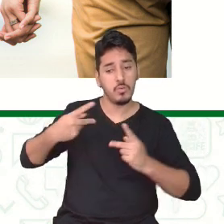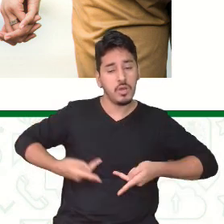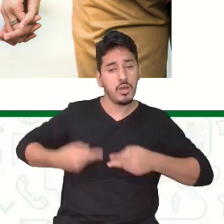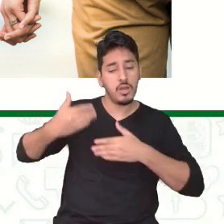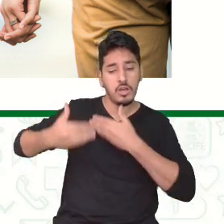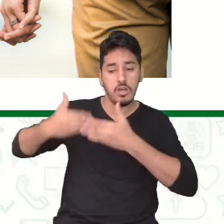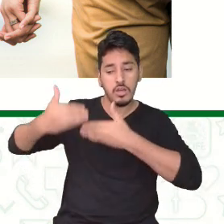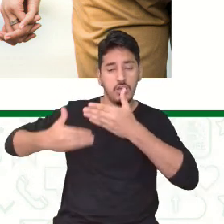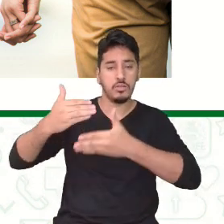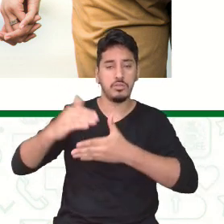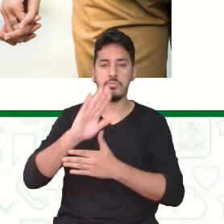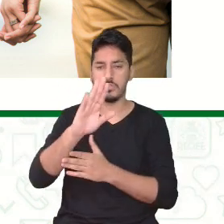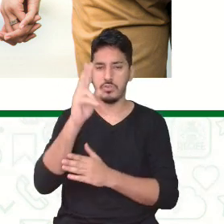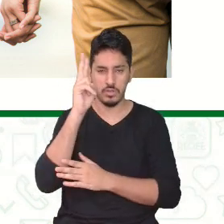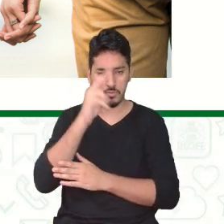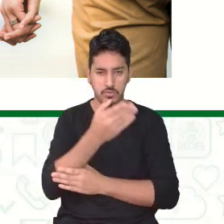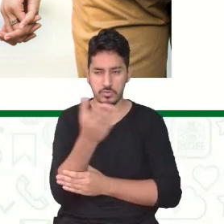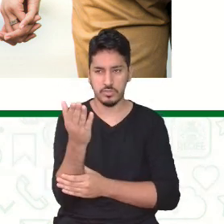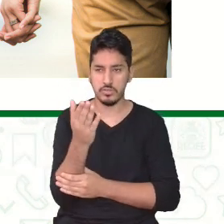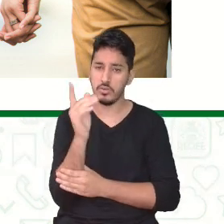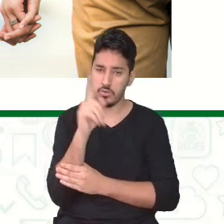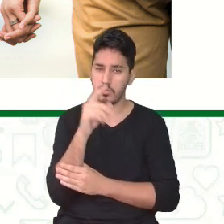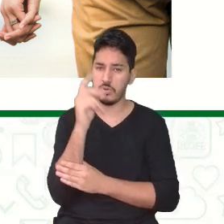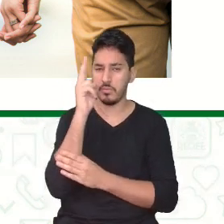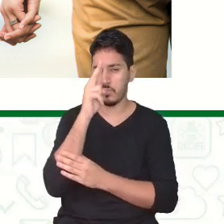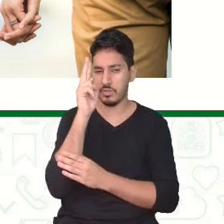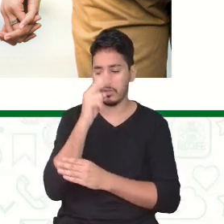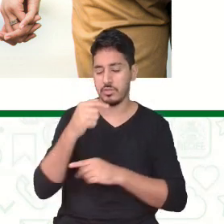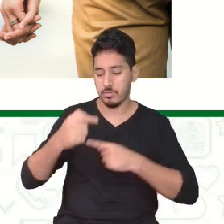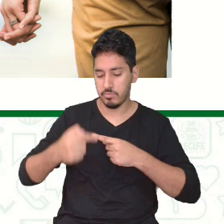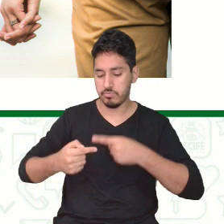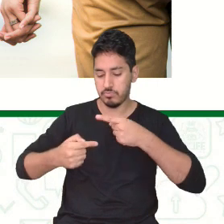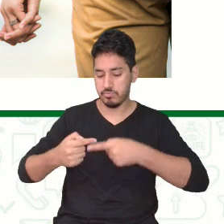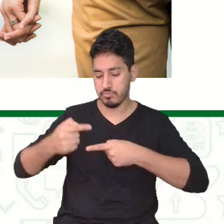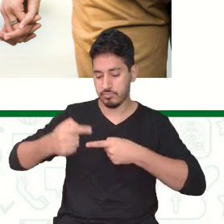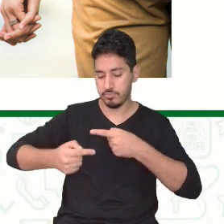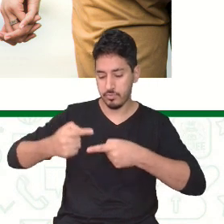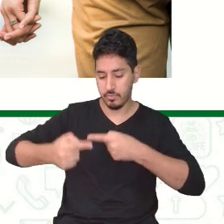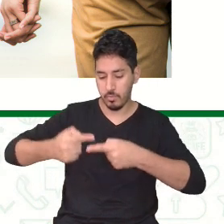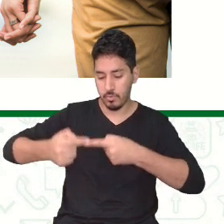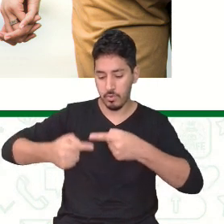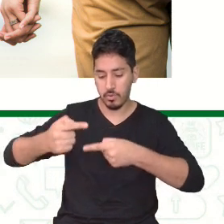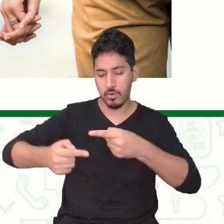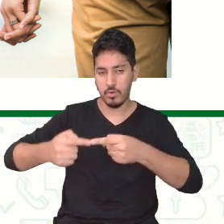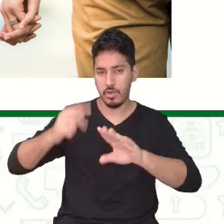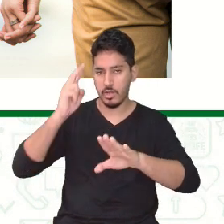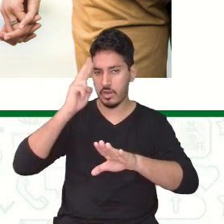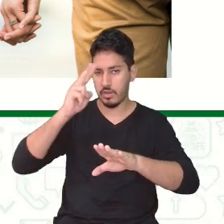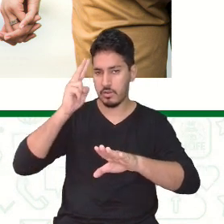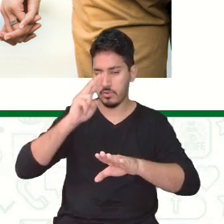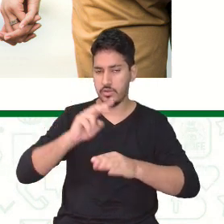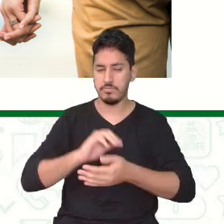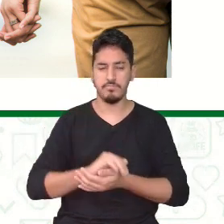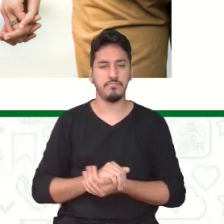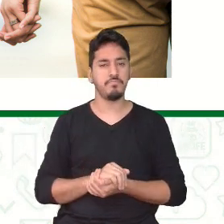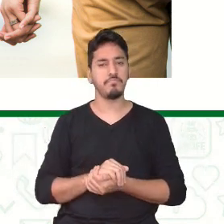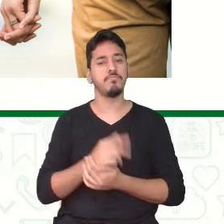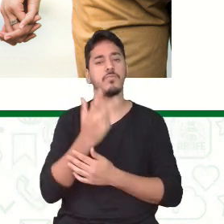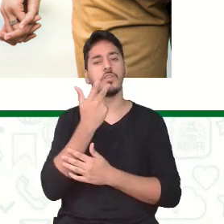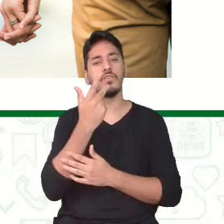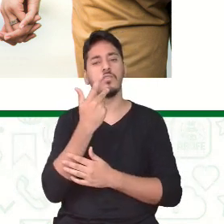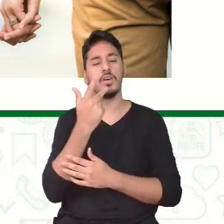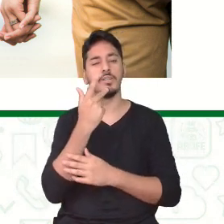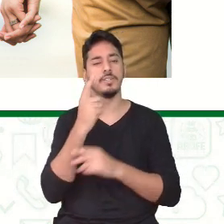só recordando a vocês, viu? Tão importante quanto a continuidade da espécie é a gente lembrar, pessoal, que falar